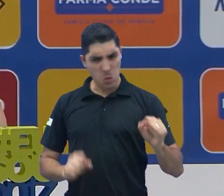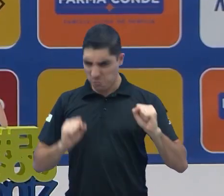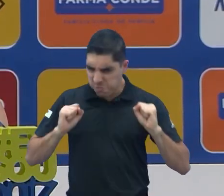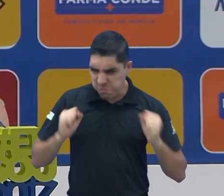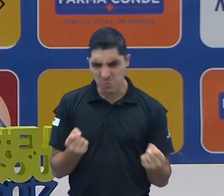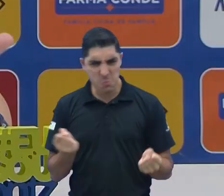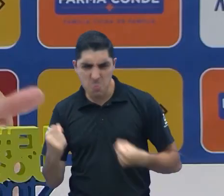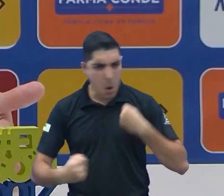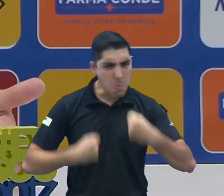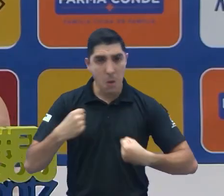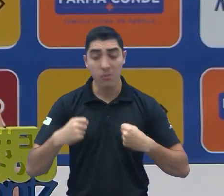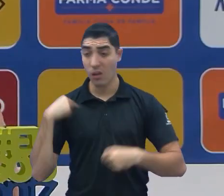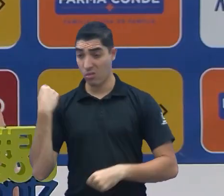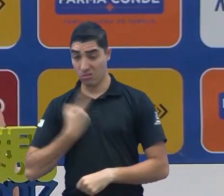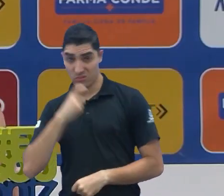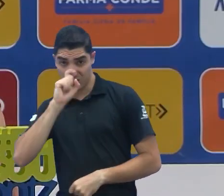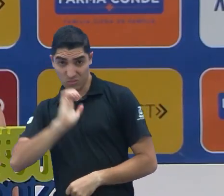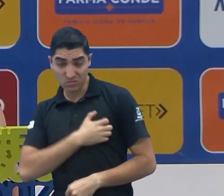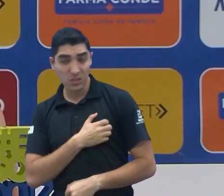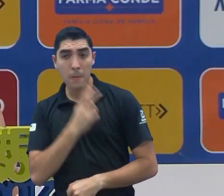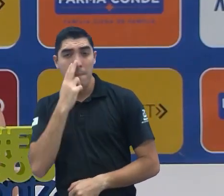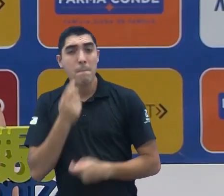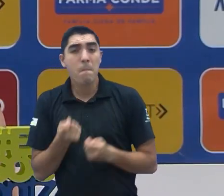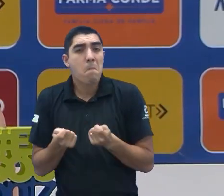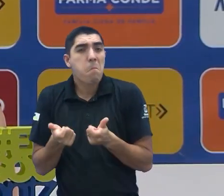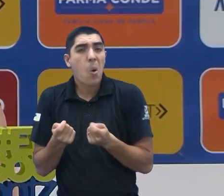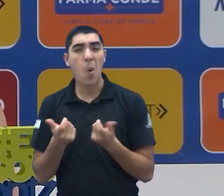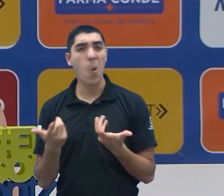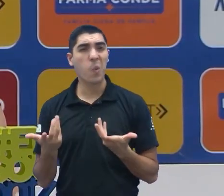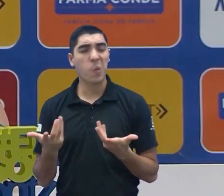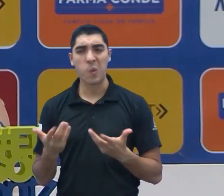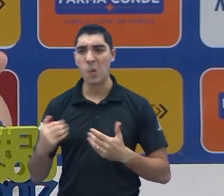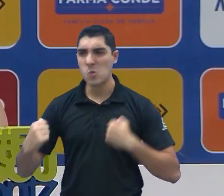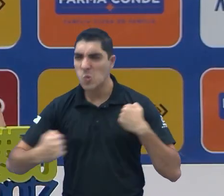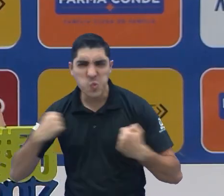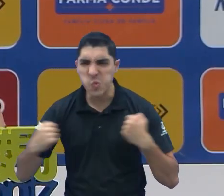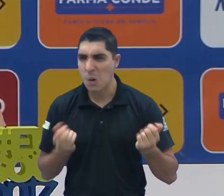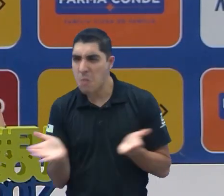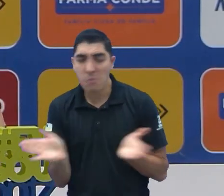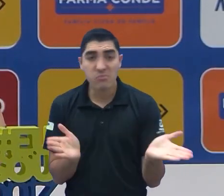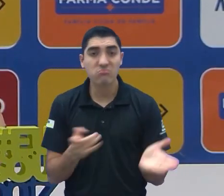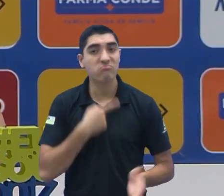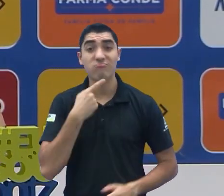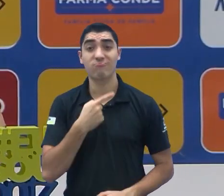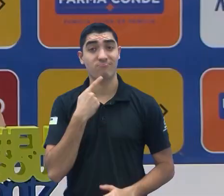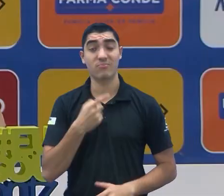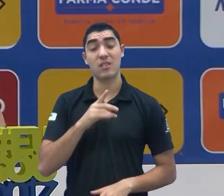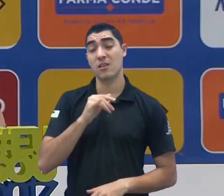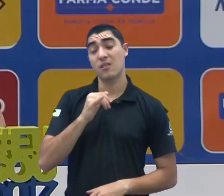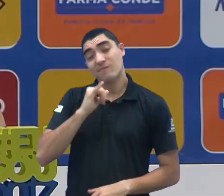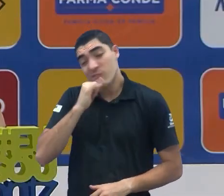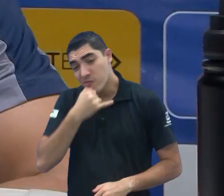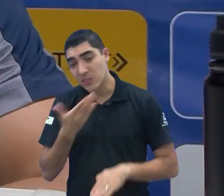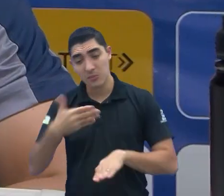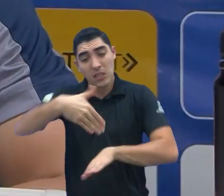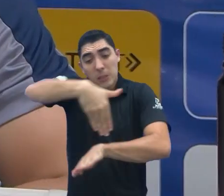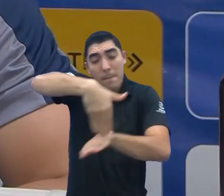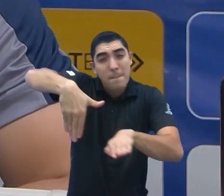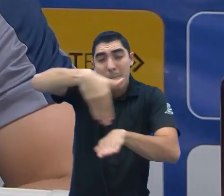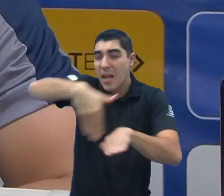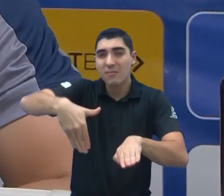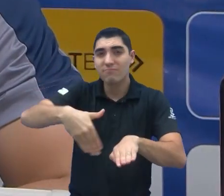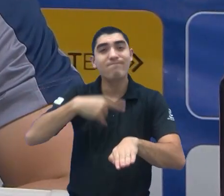competiu pouco, perdeu todas as divididas e eu acho que fez muita diferença. O nosso meio-campo, infelizmente, não conseguiu se conectar muito. Acho